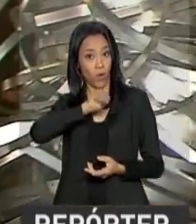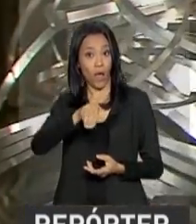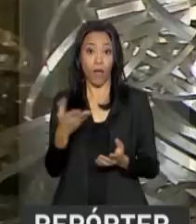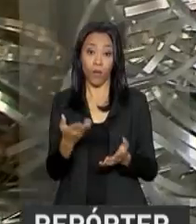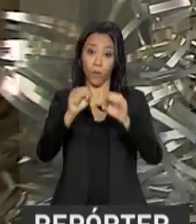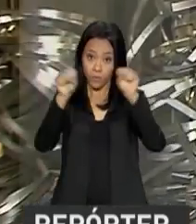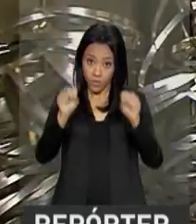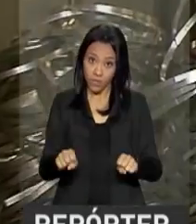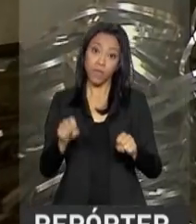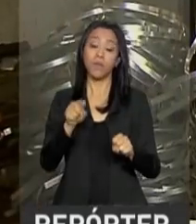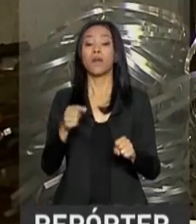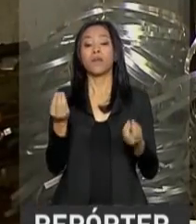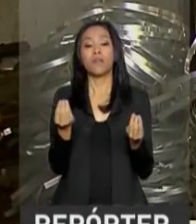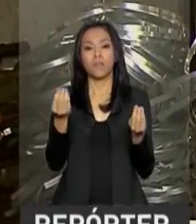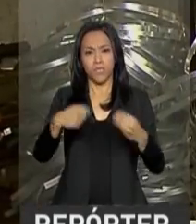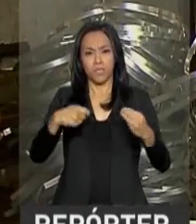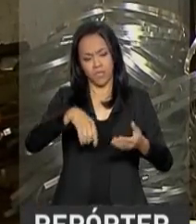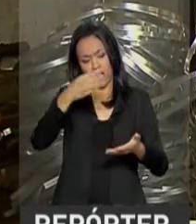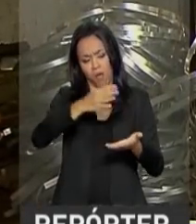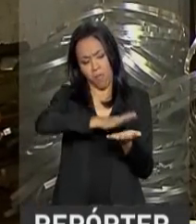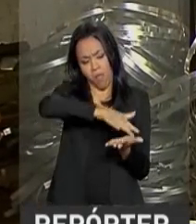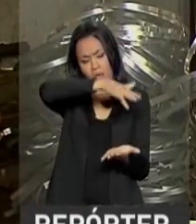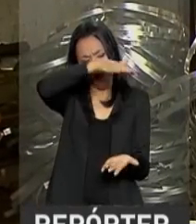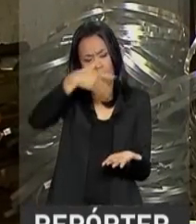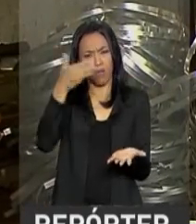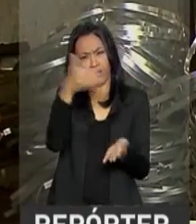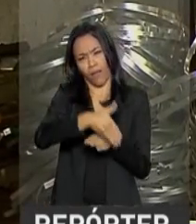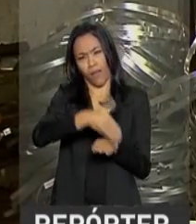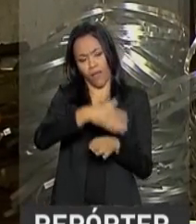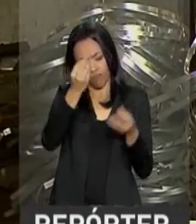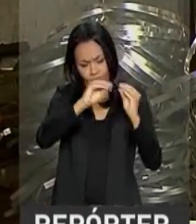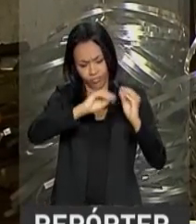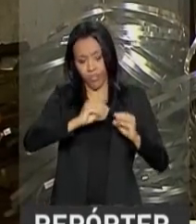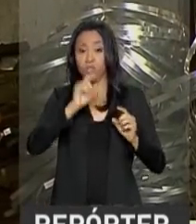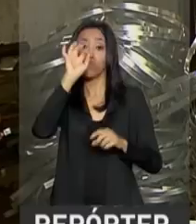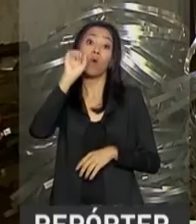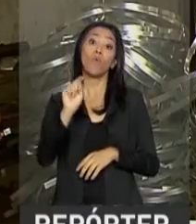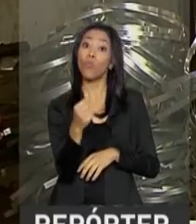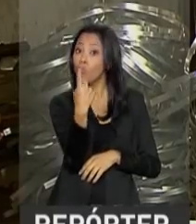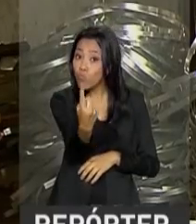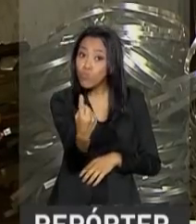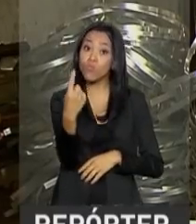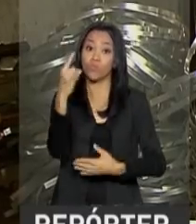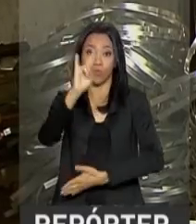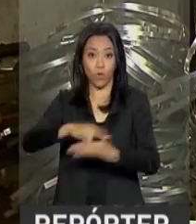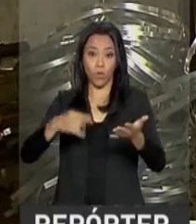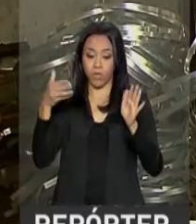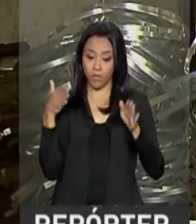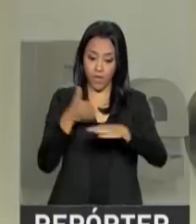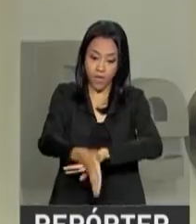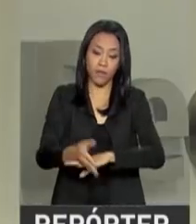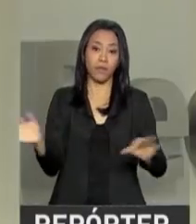sistema e veio preencher vários formulários e entrar em muitas plataformas e empresários podem enviar todos os resultados de uma